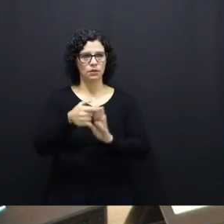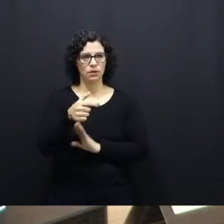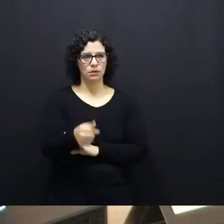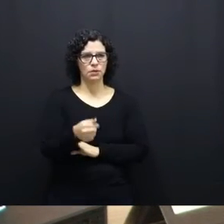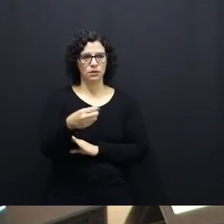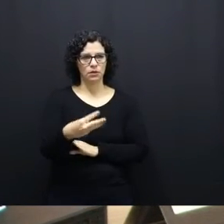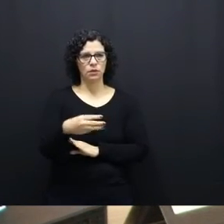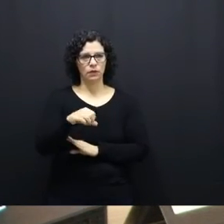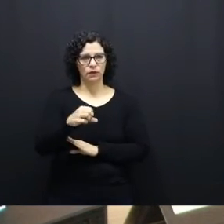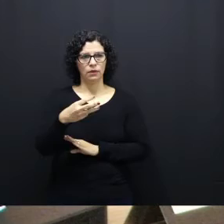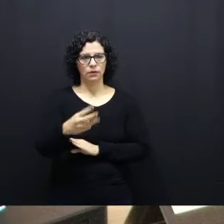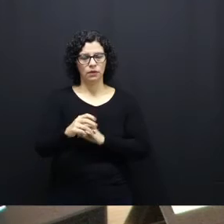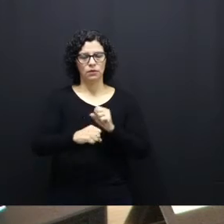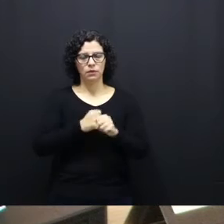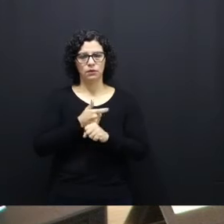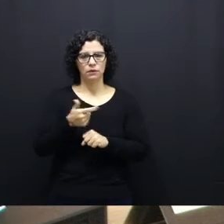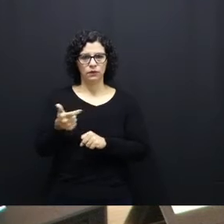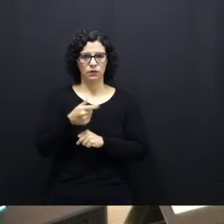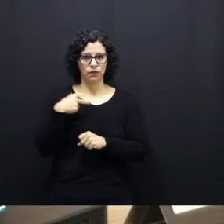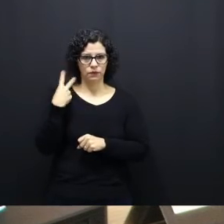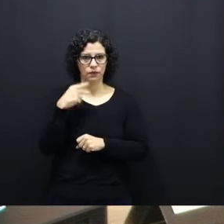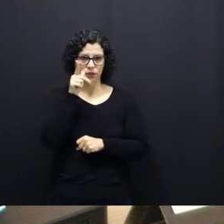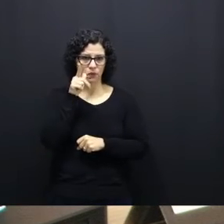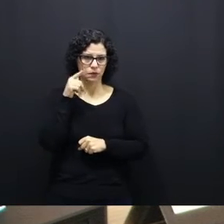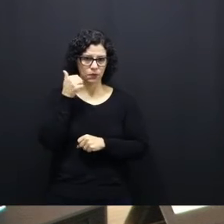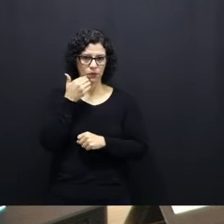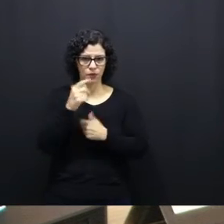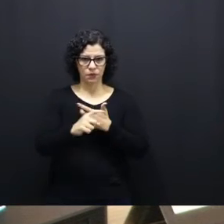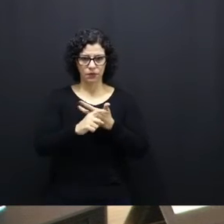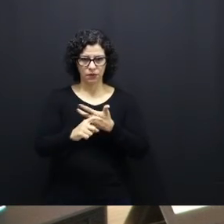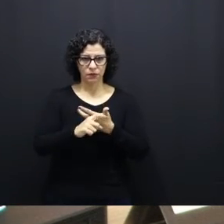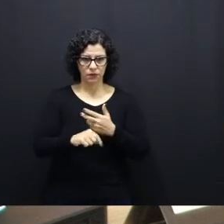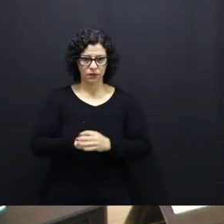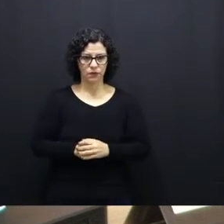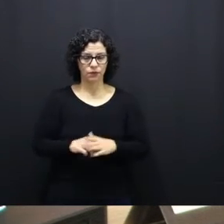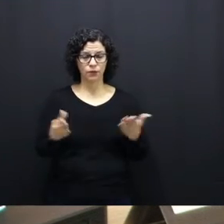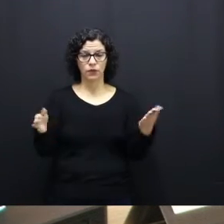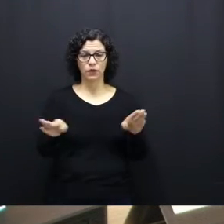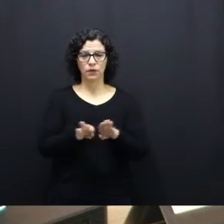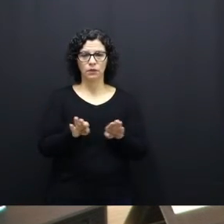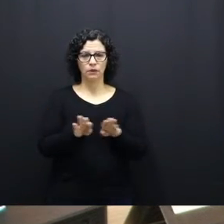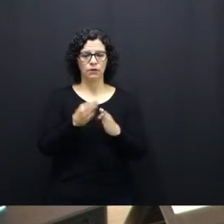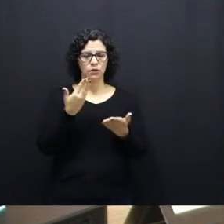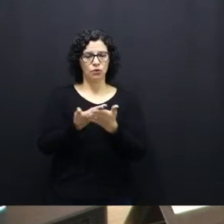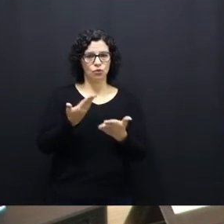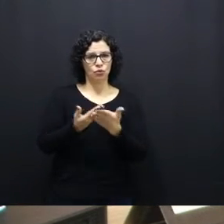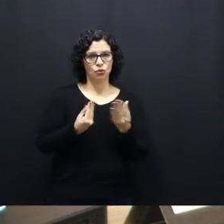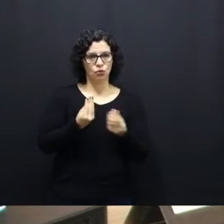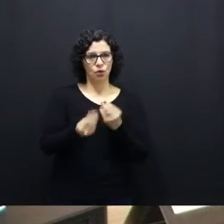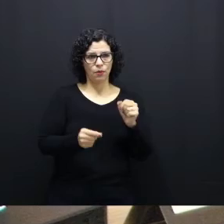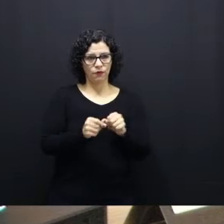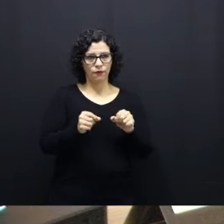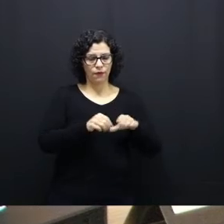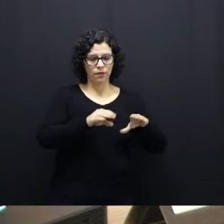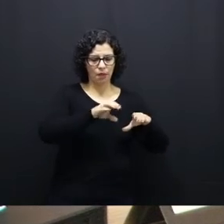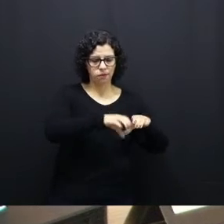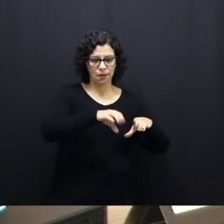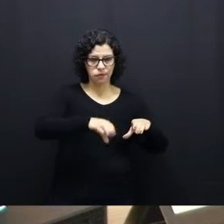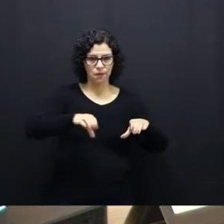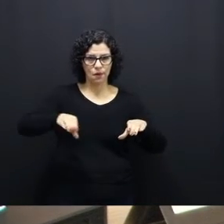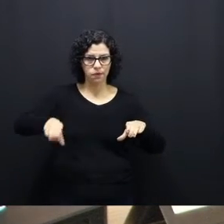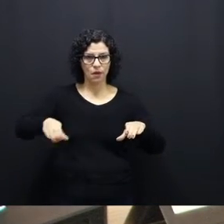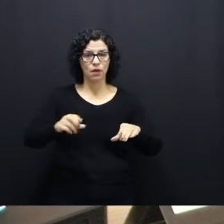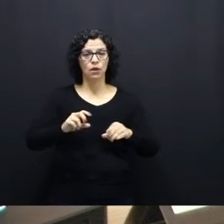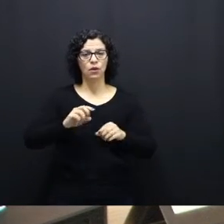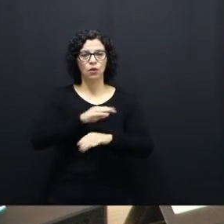no 7393 2022 Vereador Luiz Monteiro ao poder executivo que seja realizado estudos para implantação de Estações na Rua Mato Grosso